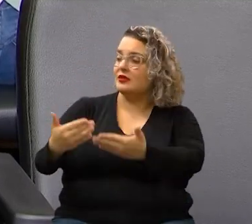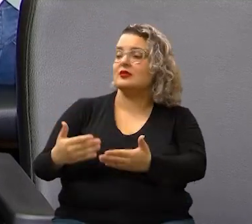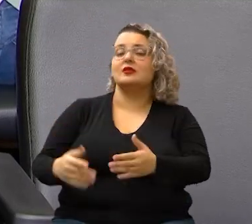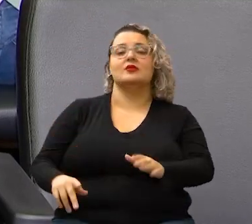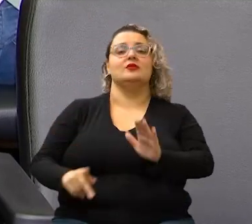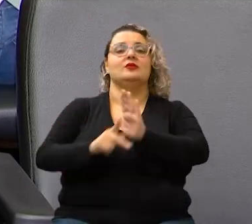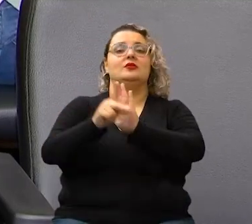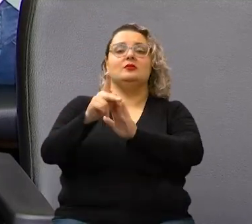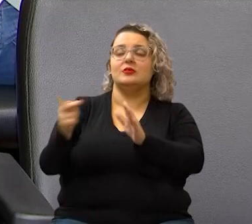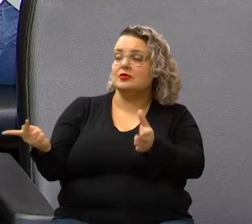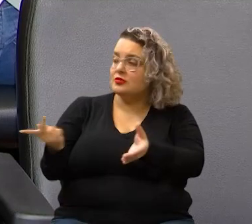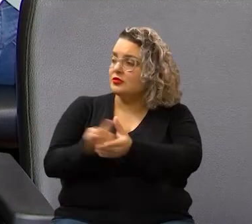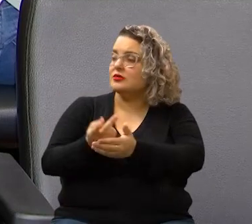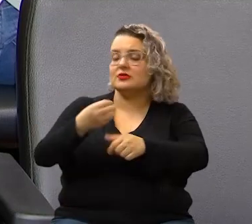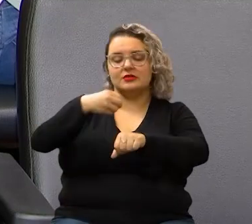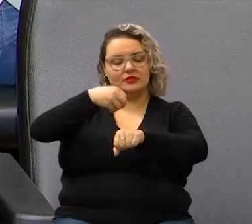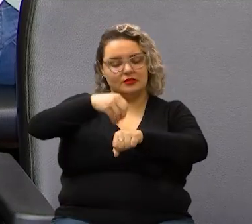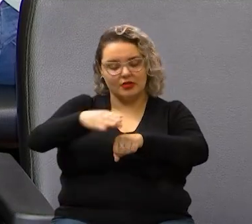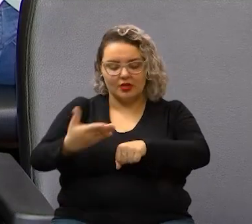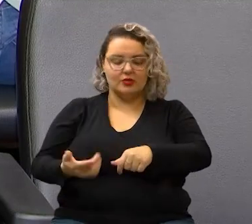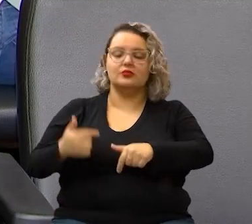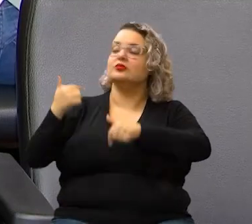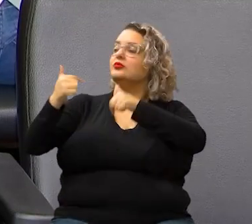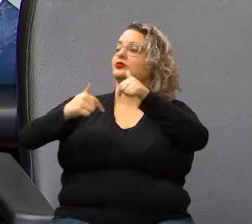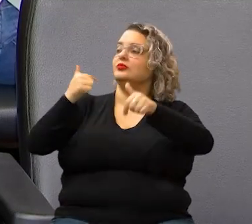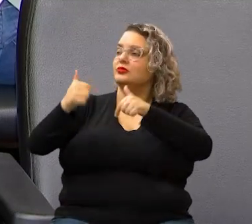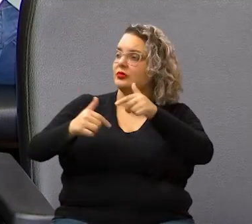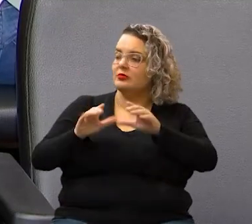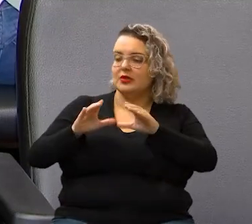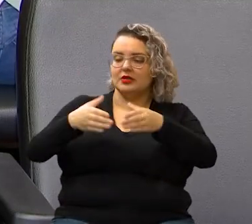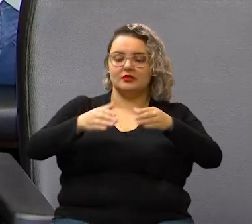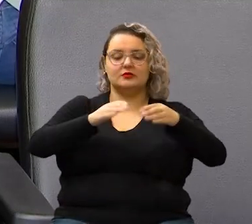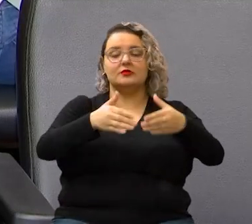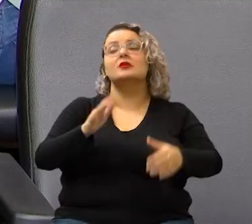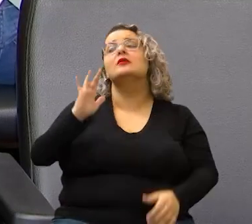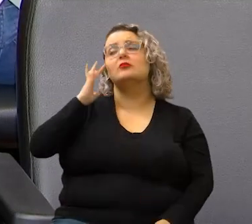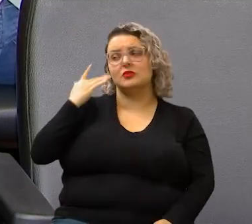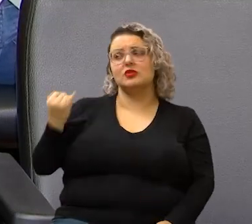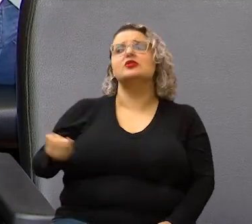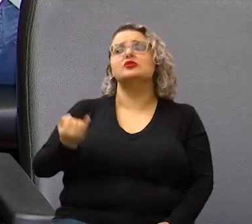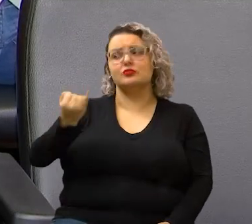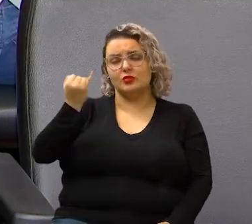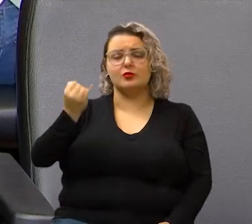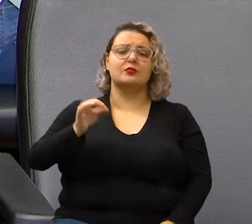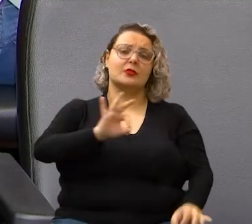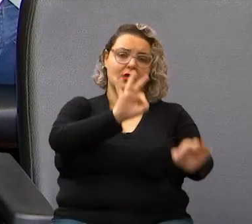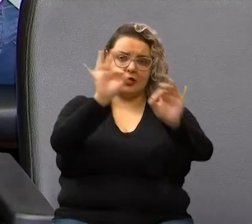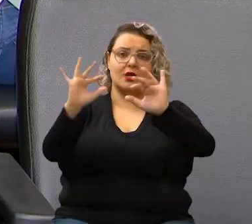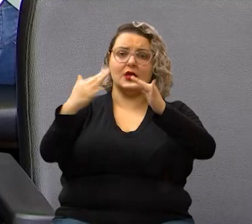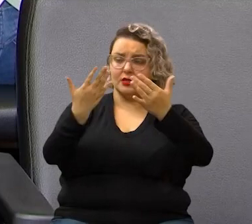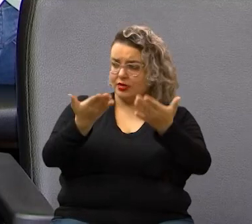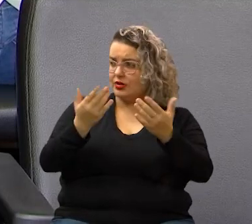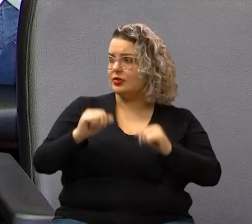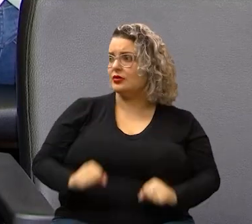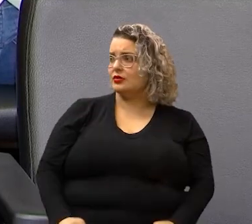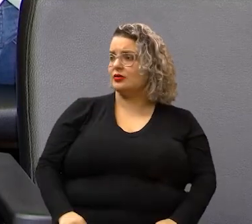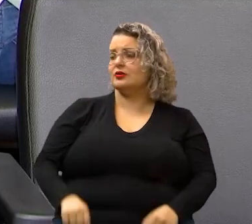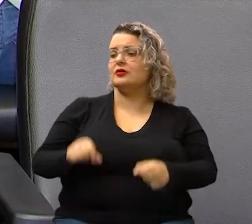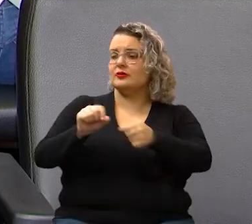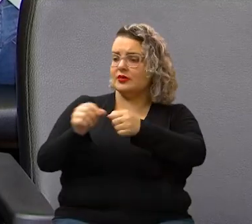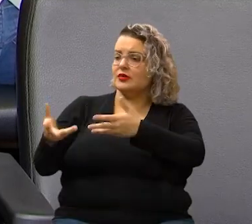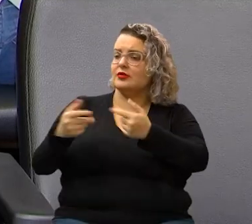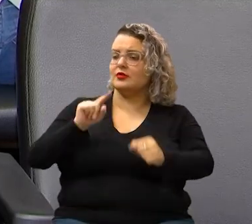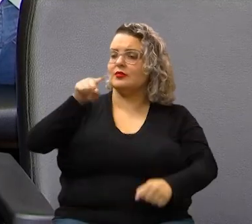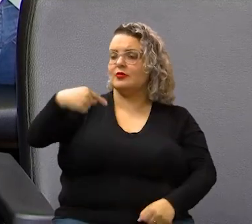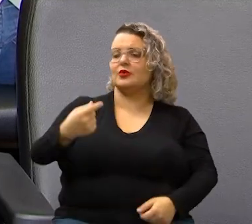estão em vigor, dos projetos protocolados, das indicações, o trabalho da comissão. Acho que é de grande valia para quem está nos